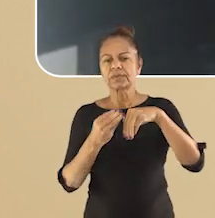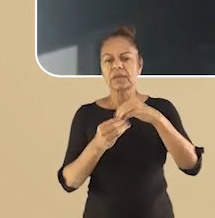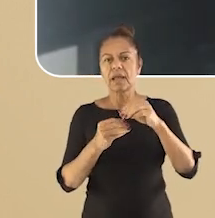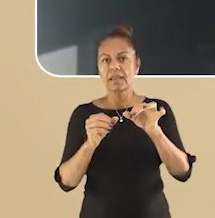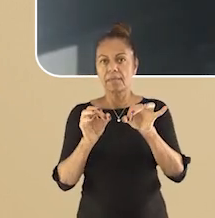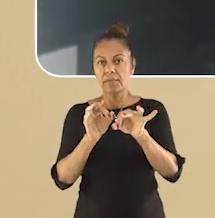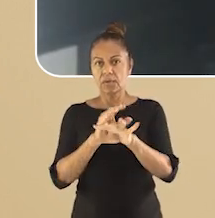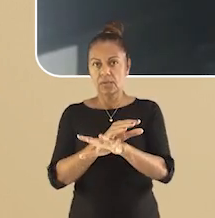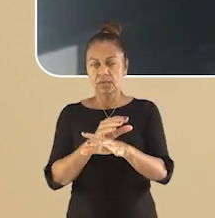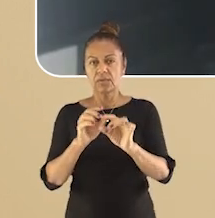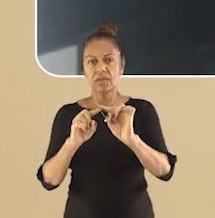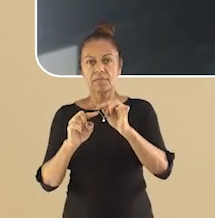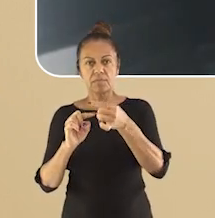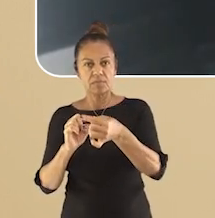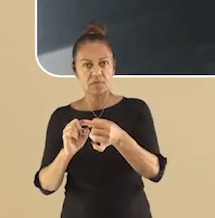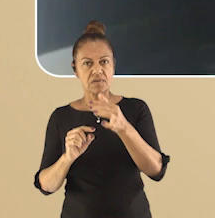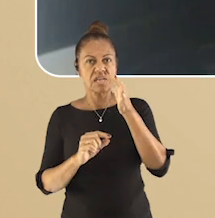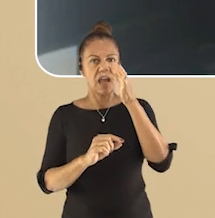escura e homogênea.